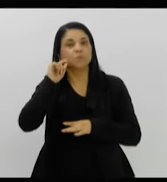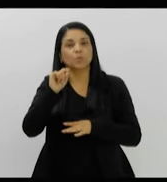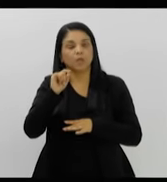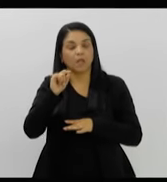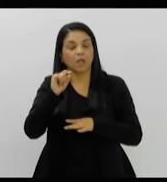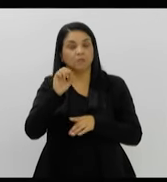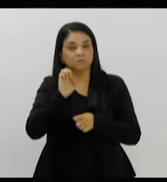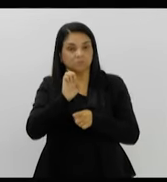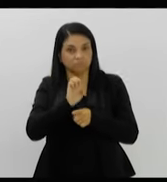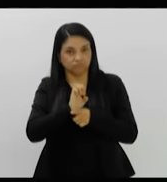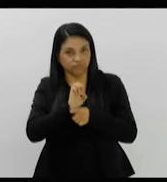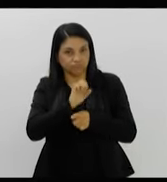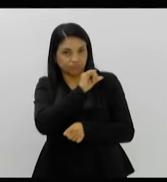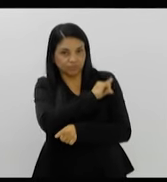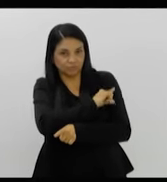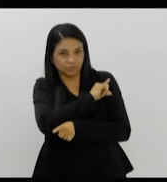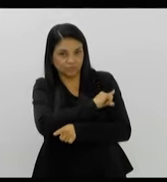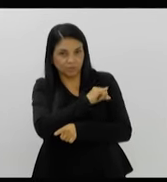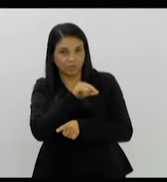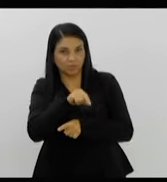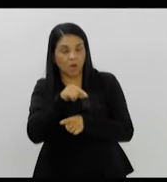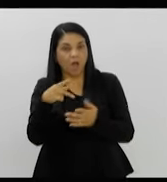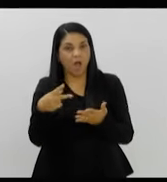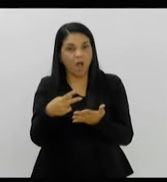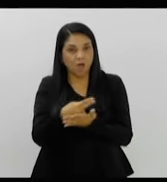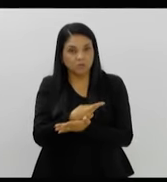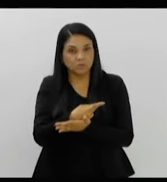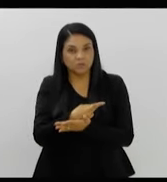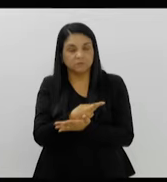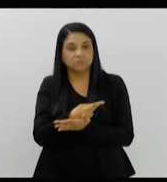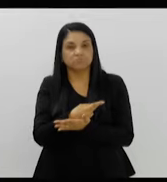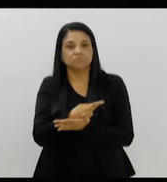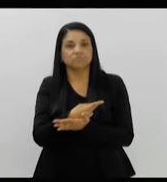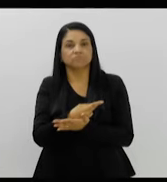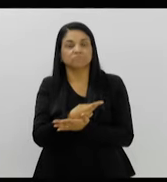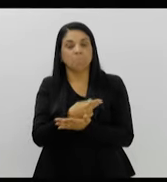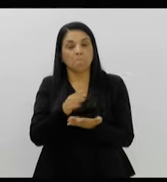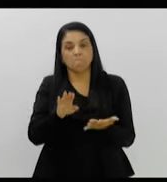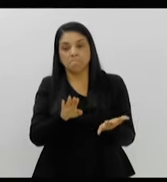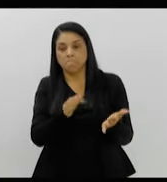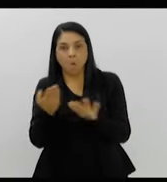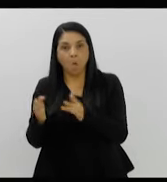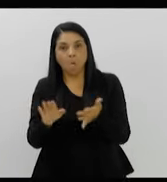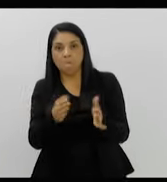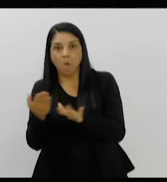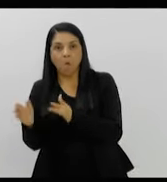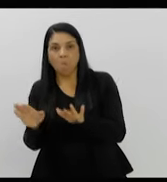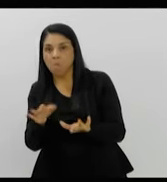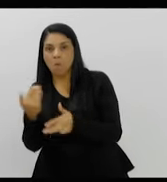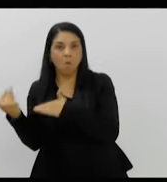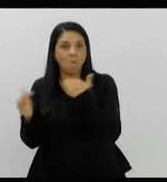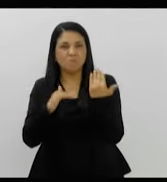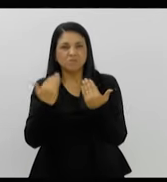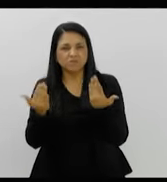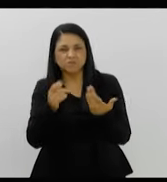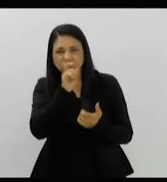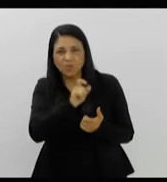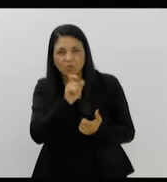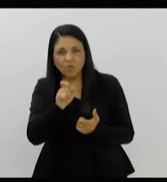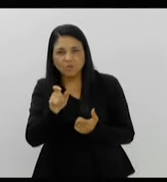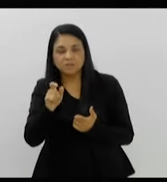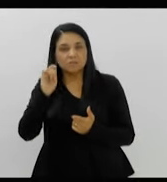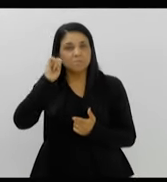Rio de Janeiro estaria acontecendo um verdadeiro genocídio de pessoas